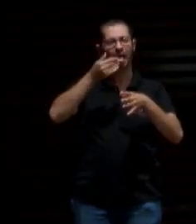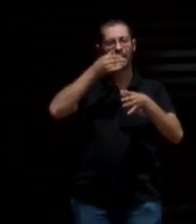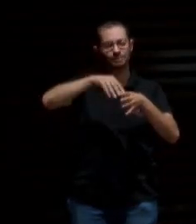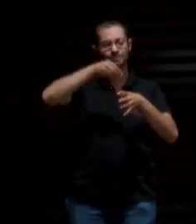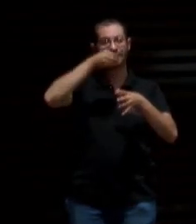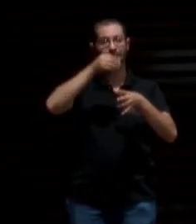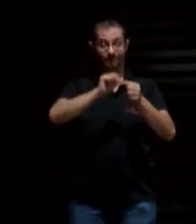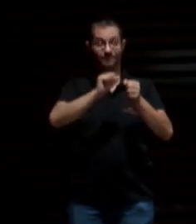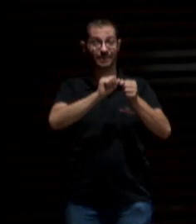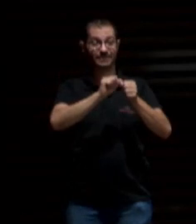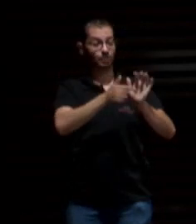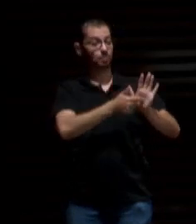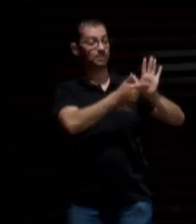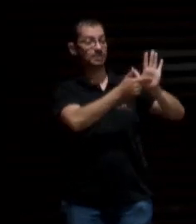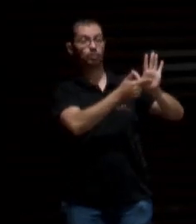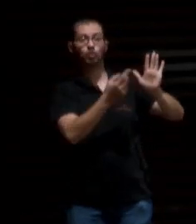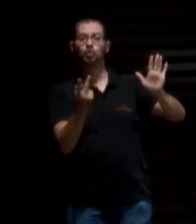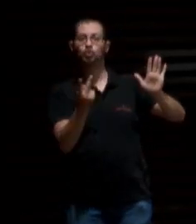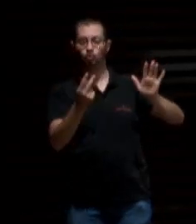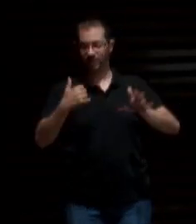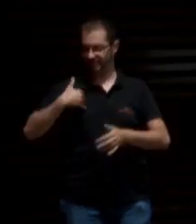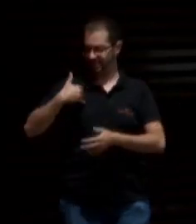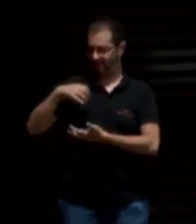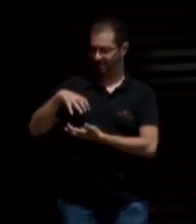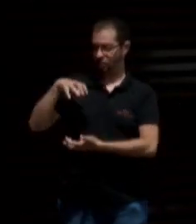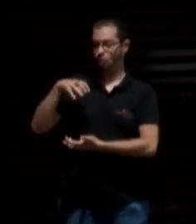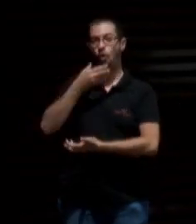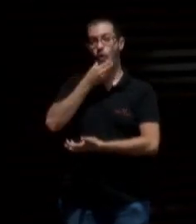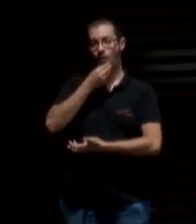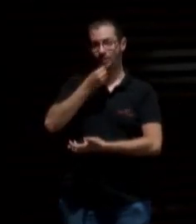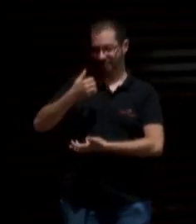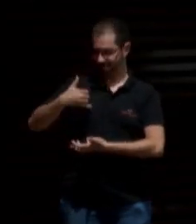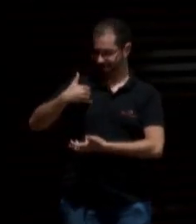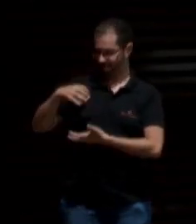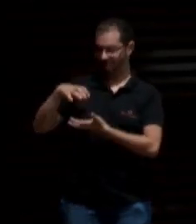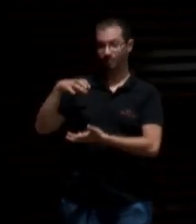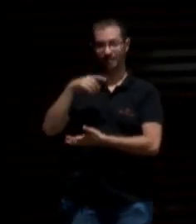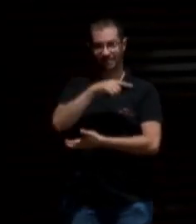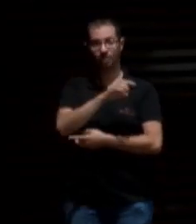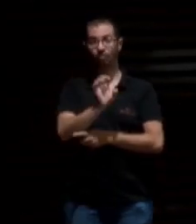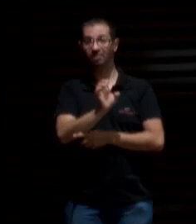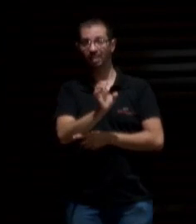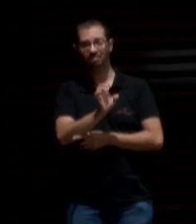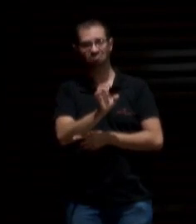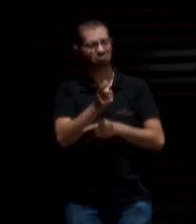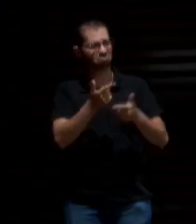comercial onde 2 vovozinhos são homossexuais. Não tem problema